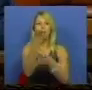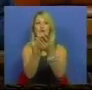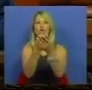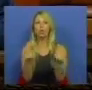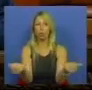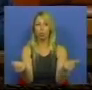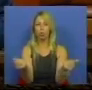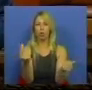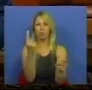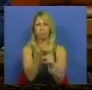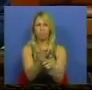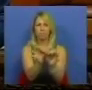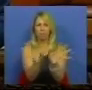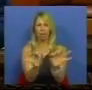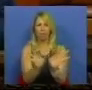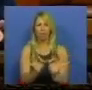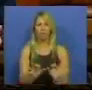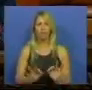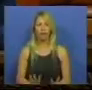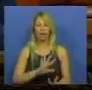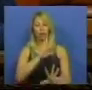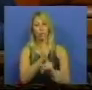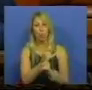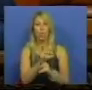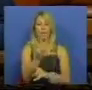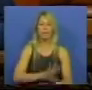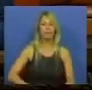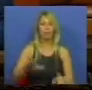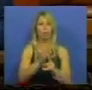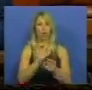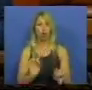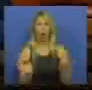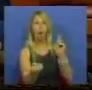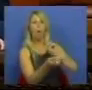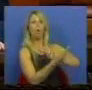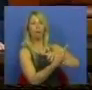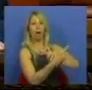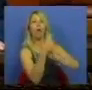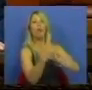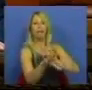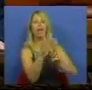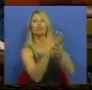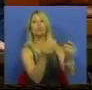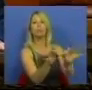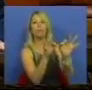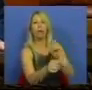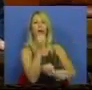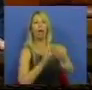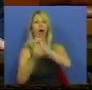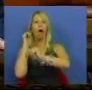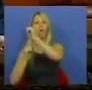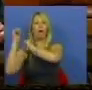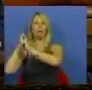são redundantes e, em outros casos e em sentido contrário, soluções que são um recuo relativamente ao que já hoje